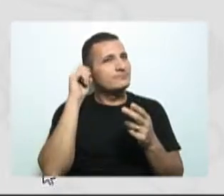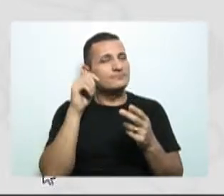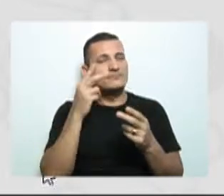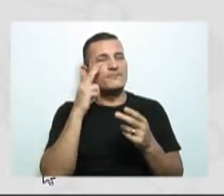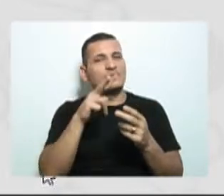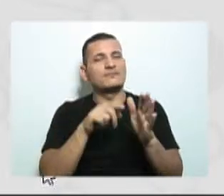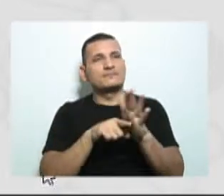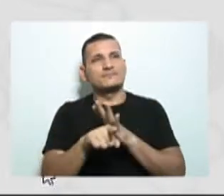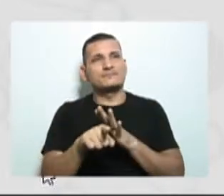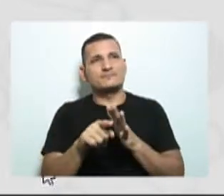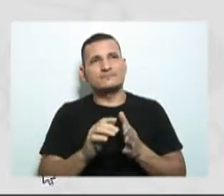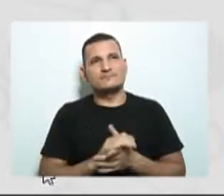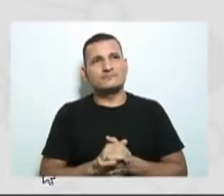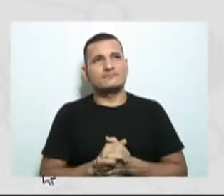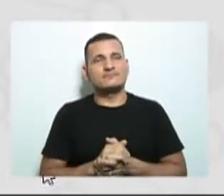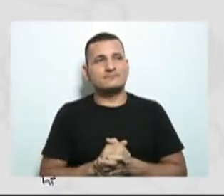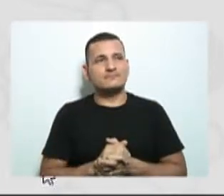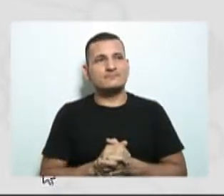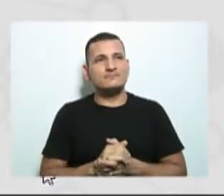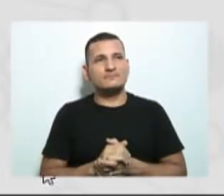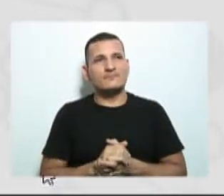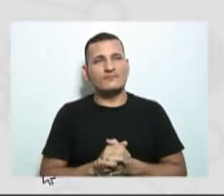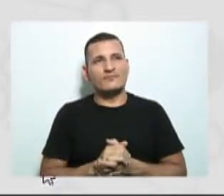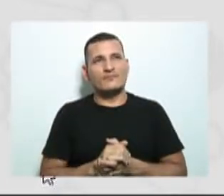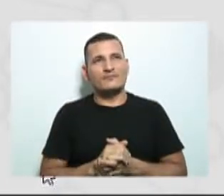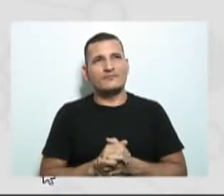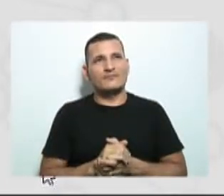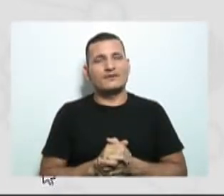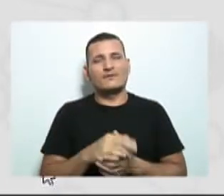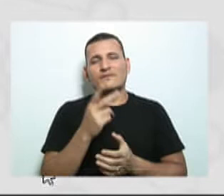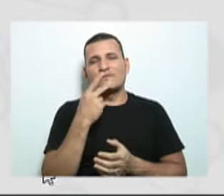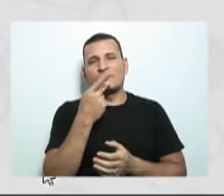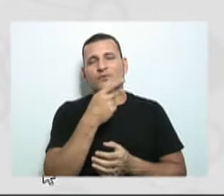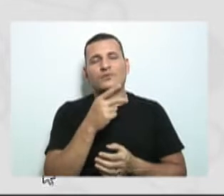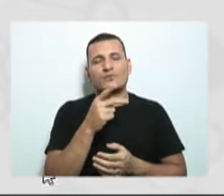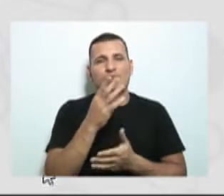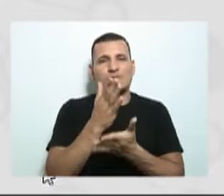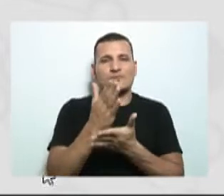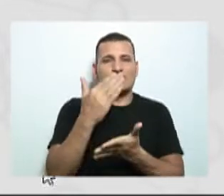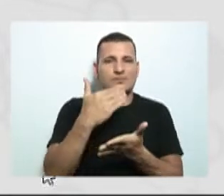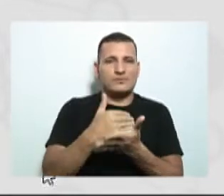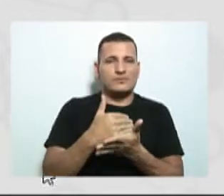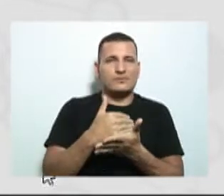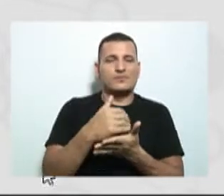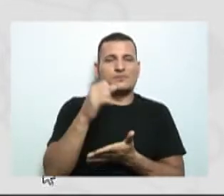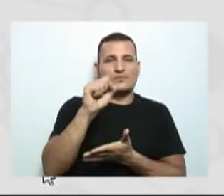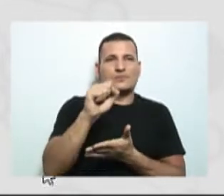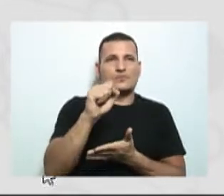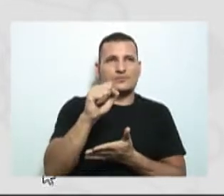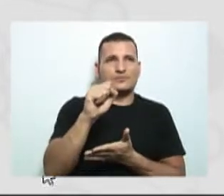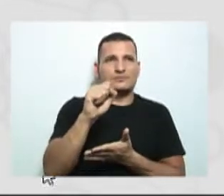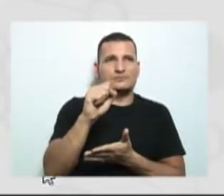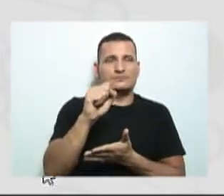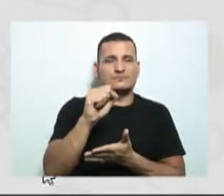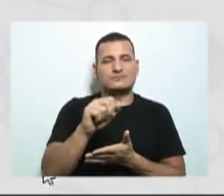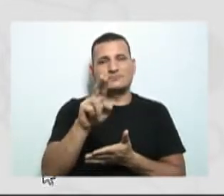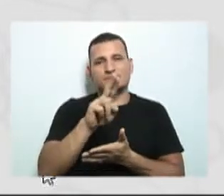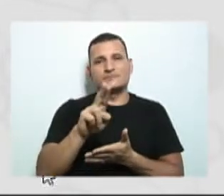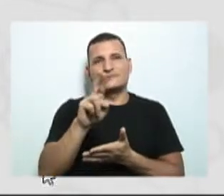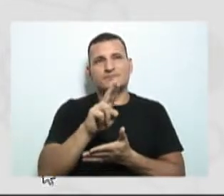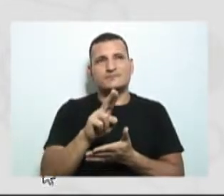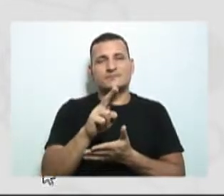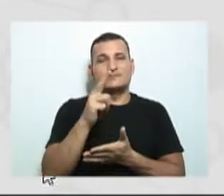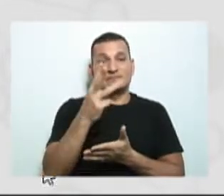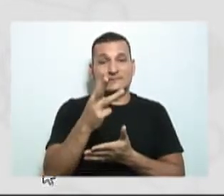olhada na pergunta. Em algum momento na pergunta, está dizendo corte o bolo em 8 partes, usando